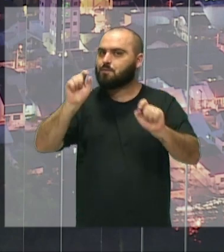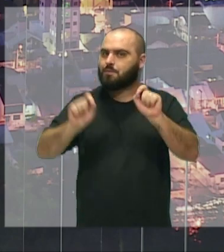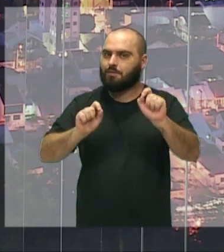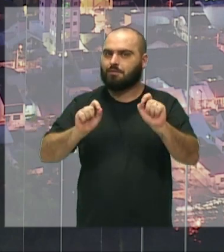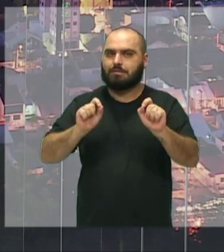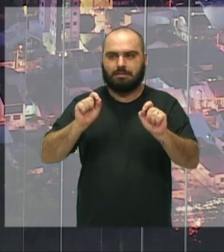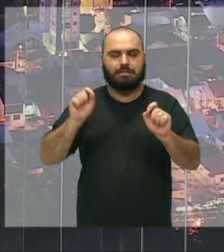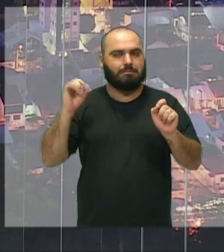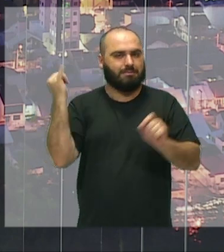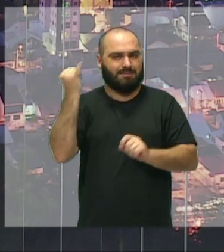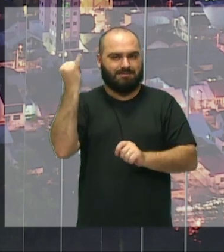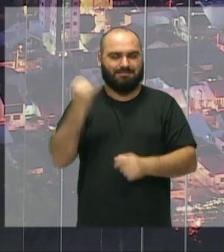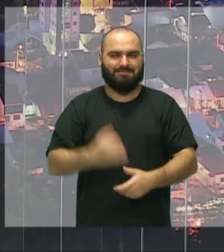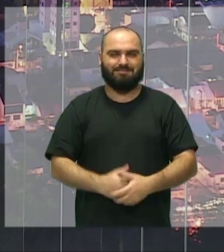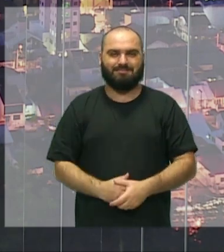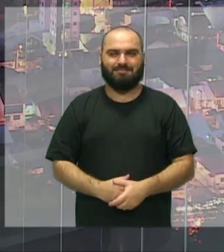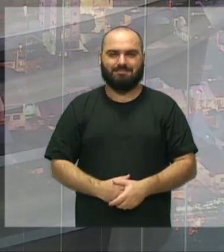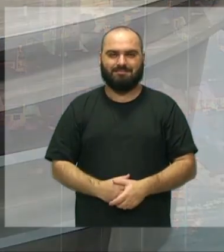instigante.